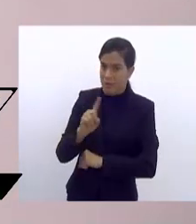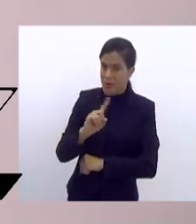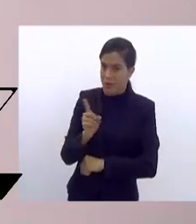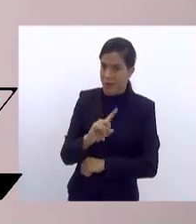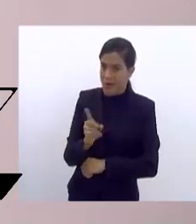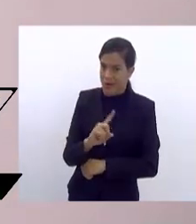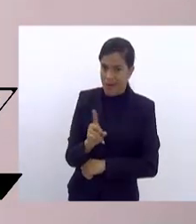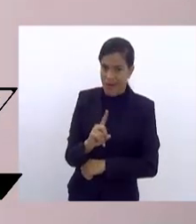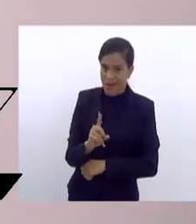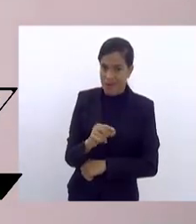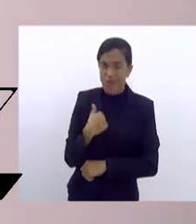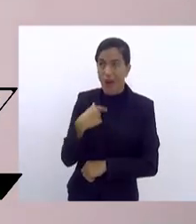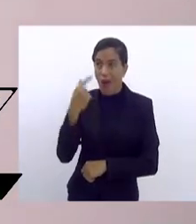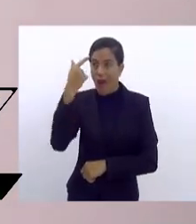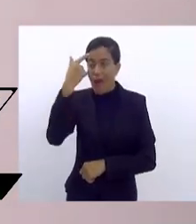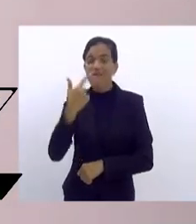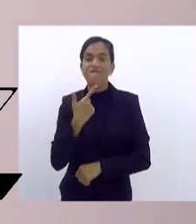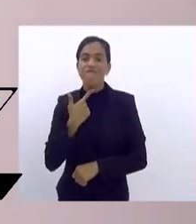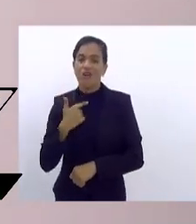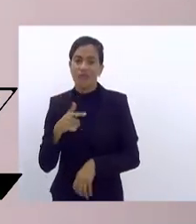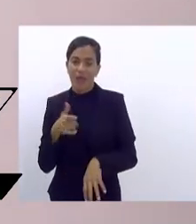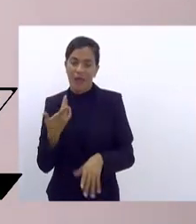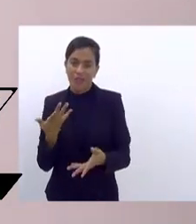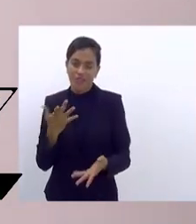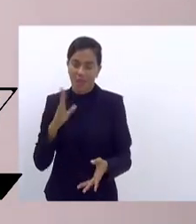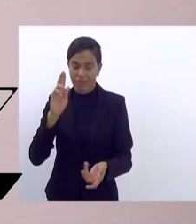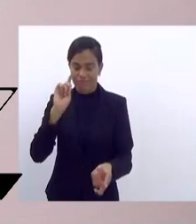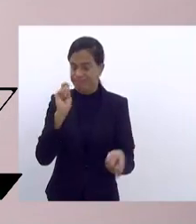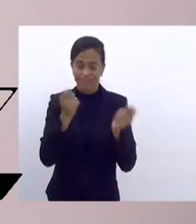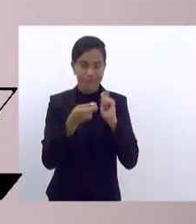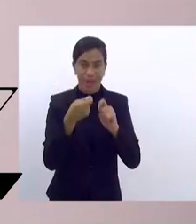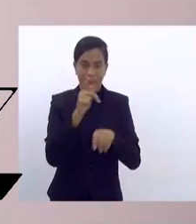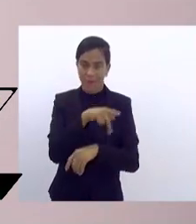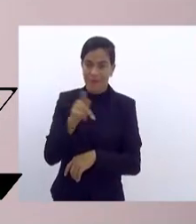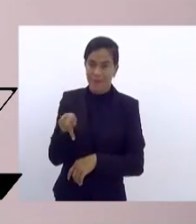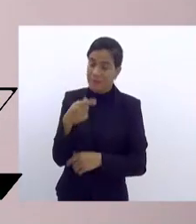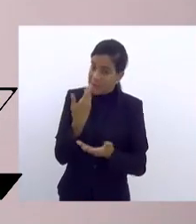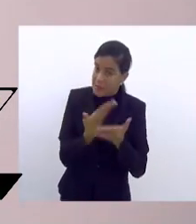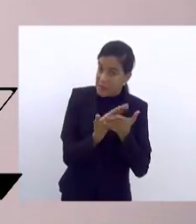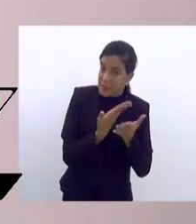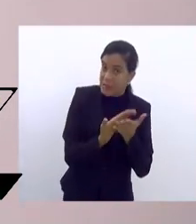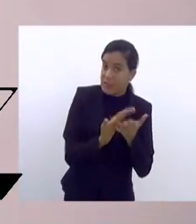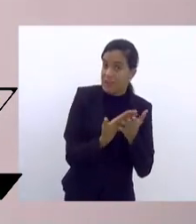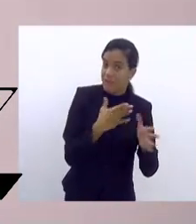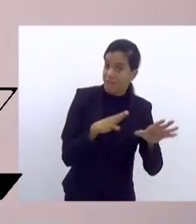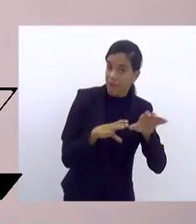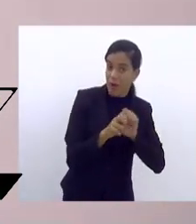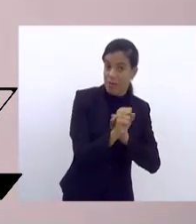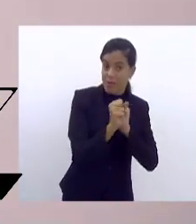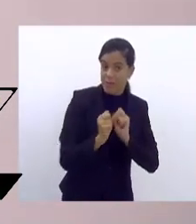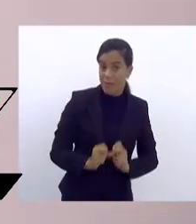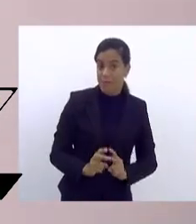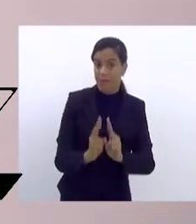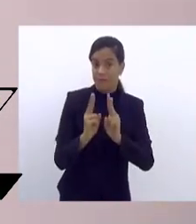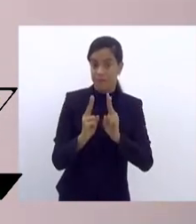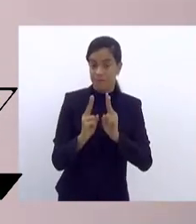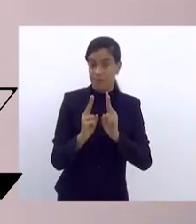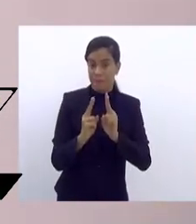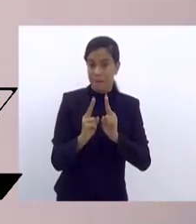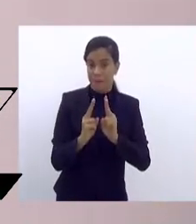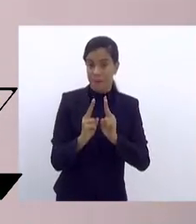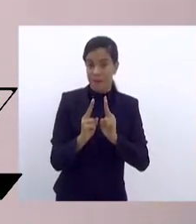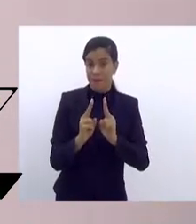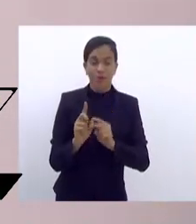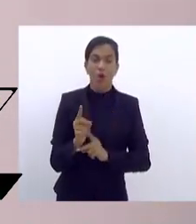que nos faz professores é formação mas é essencialmente também formação continuada porque a gente não se